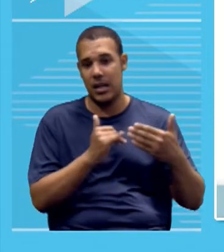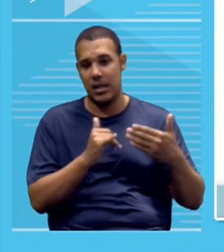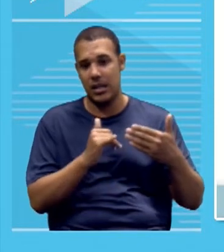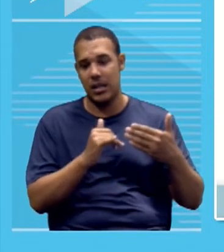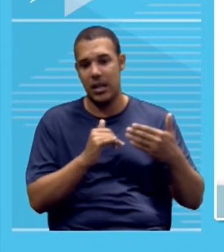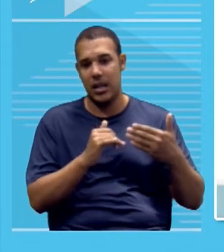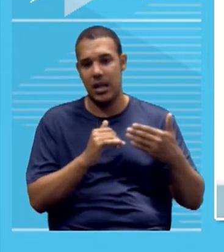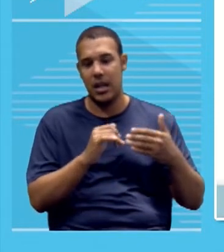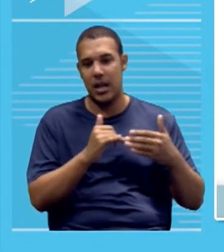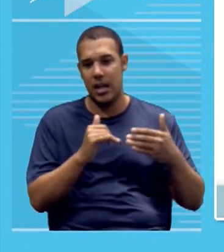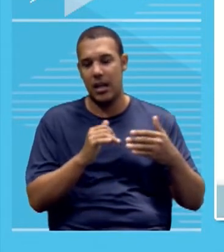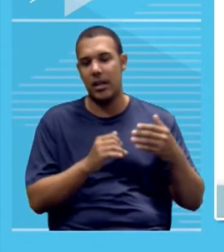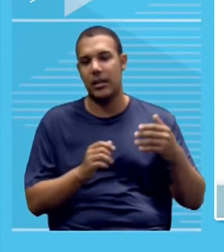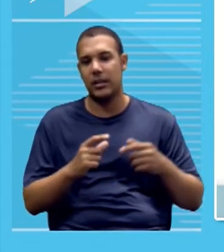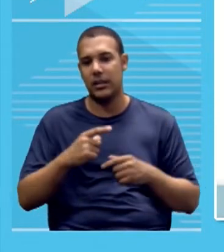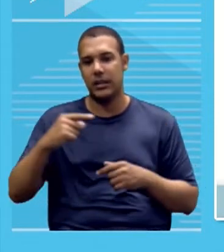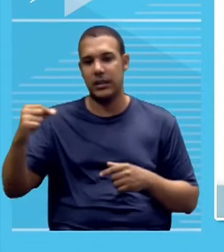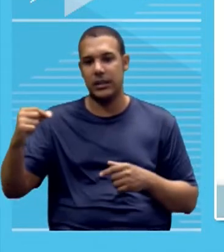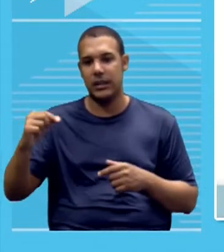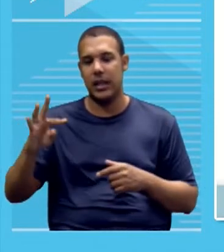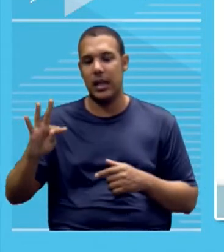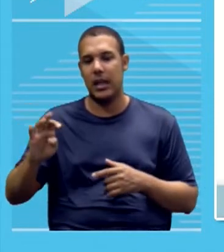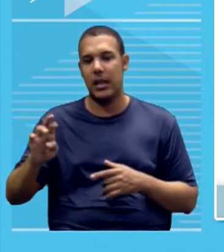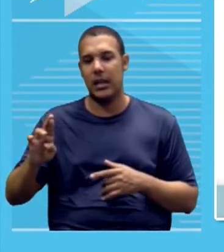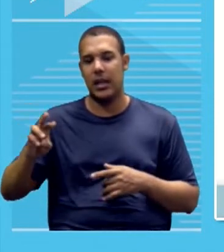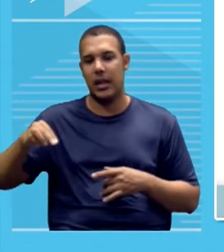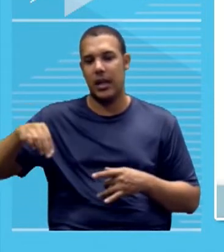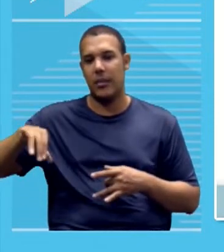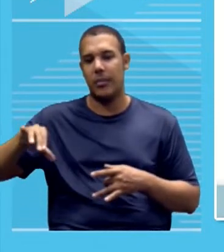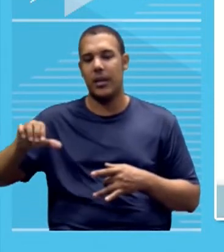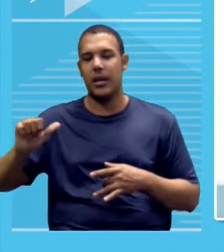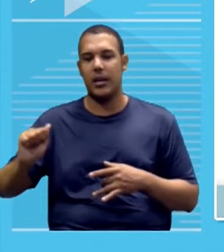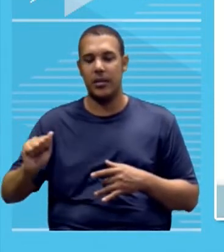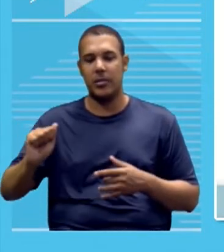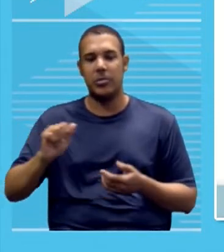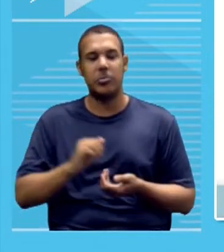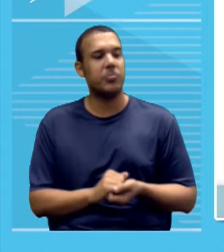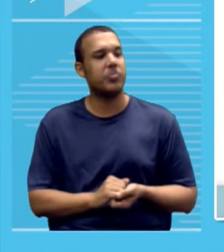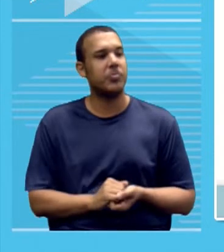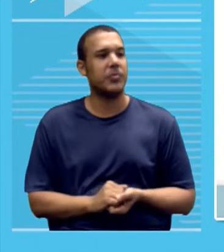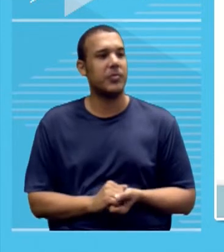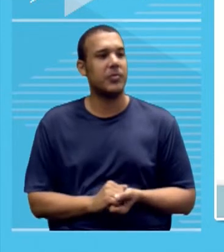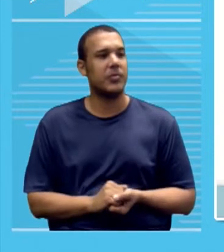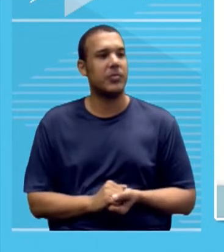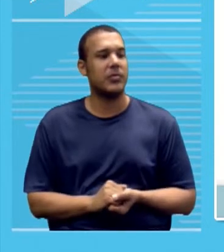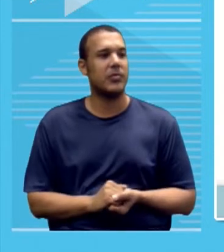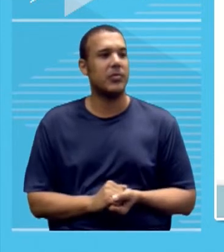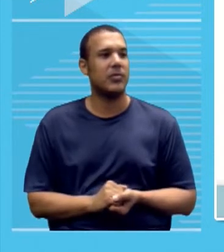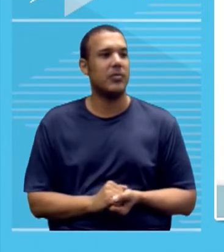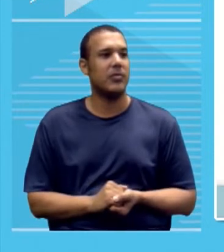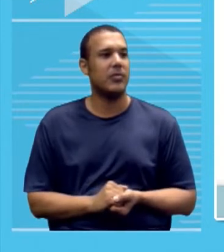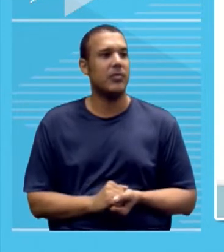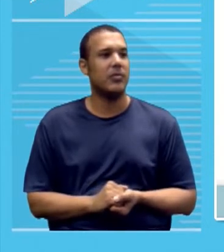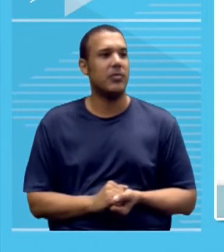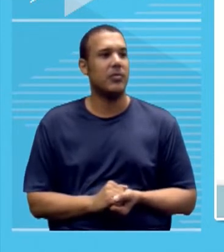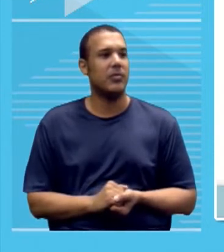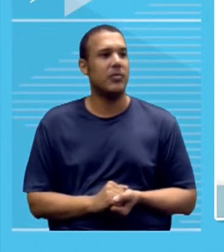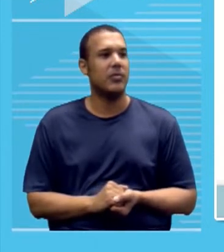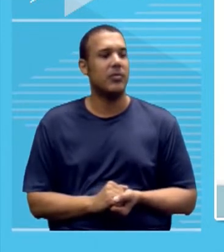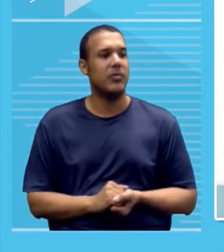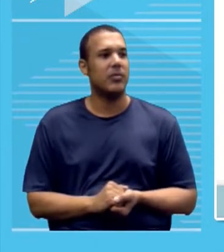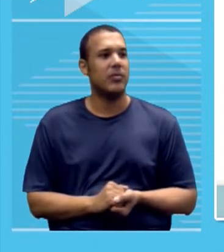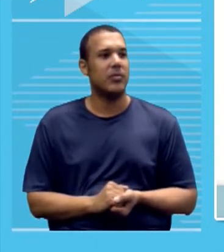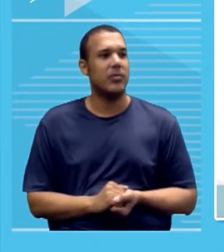térmica. Sempre vai ser essa sensação aí dentro do sistema. Bacana? Beleza. Então, você teria